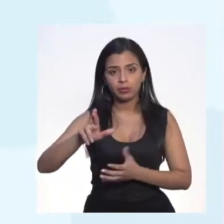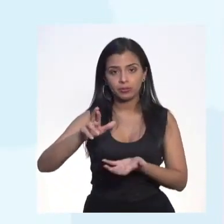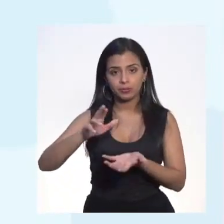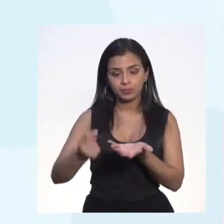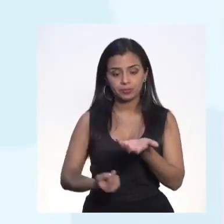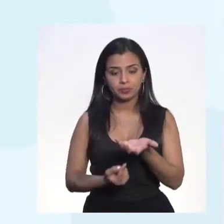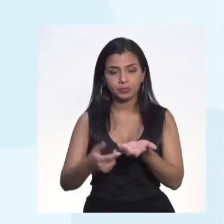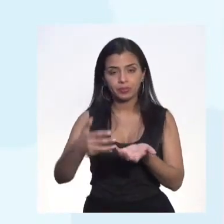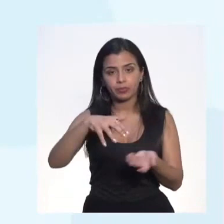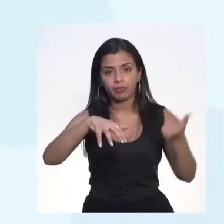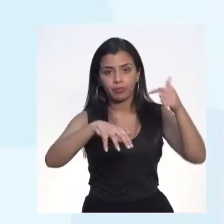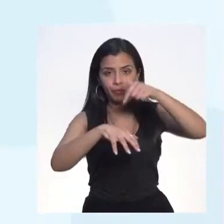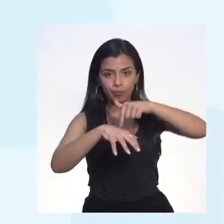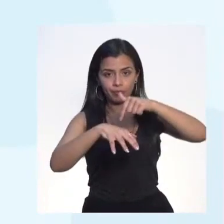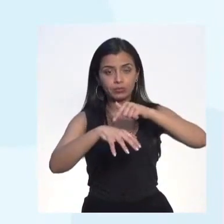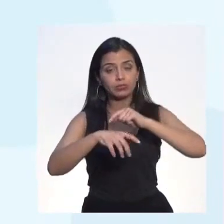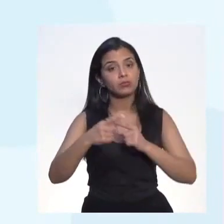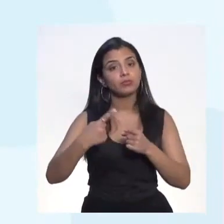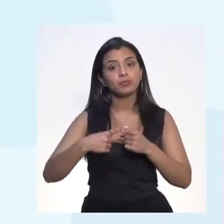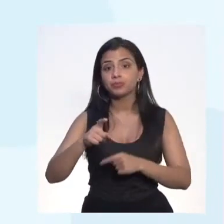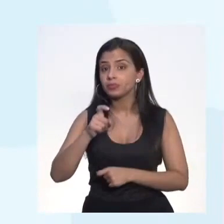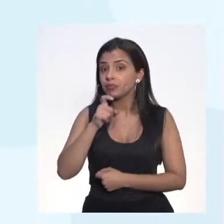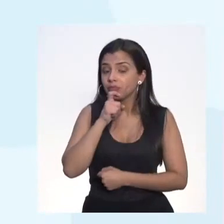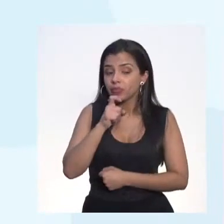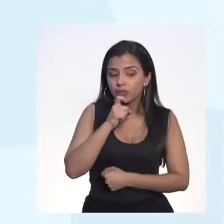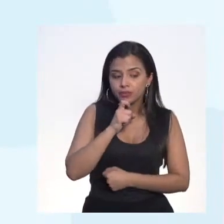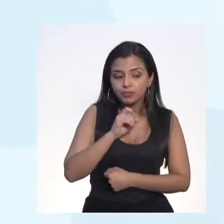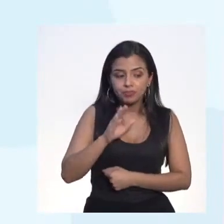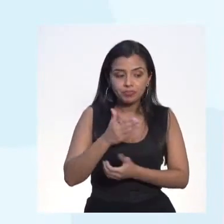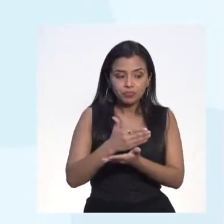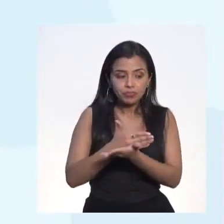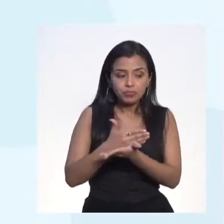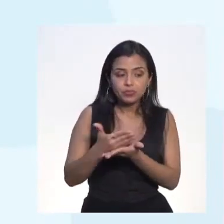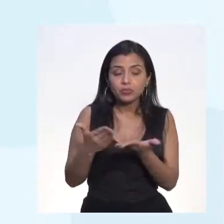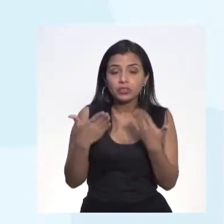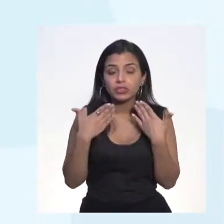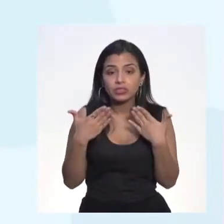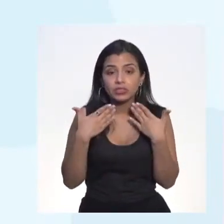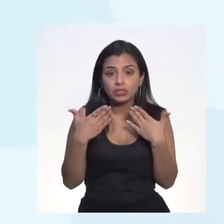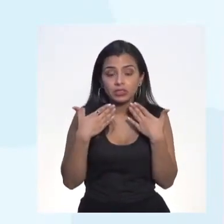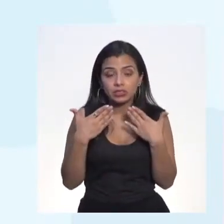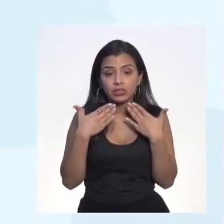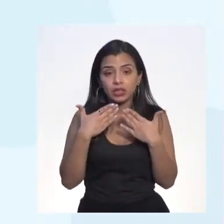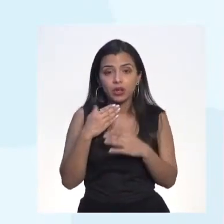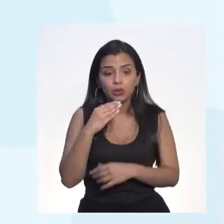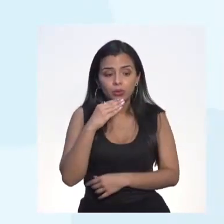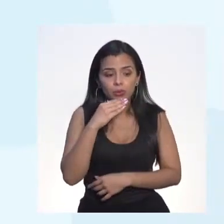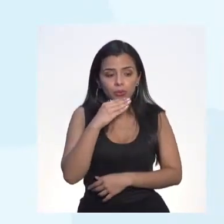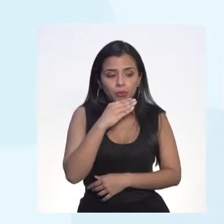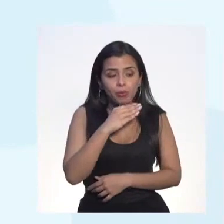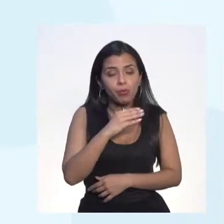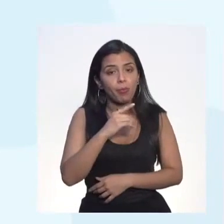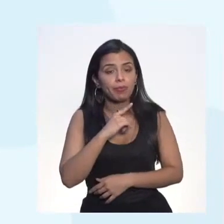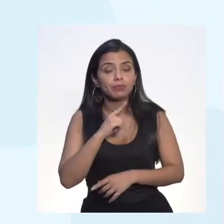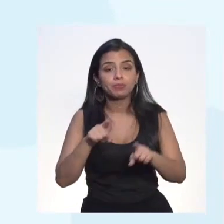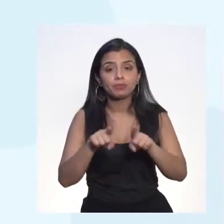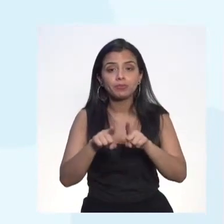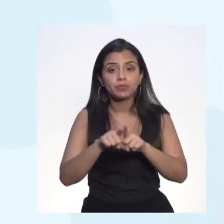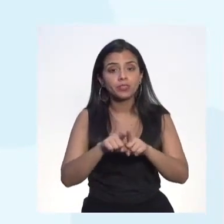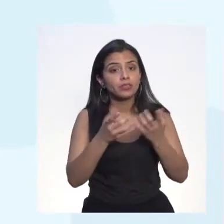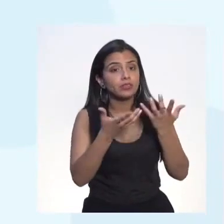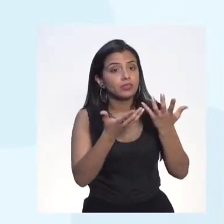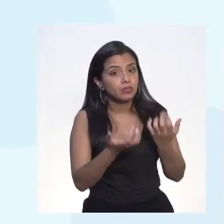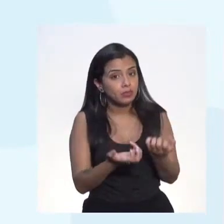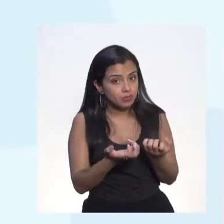um pouco fria, mas a partir do momento que ela vai se elevando, ela esquenta, e nós temos aqui uma massa tropical continental seca.